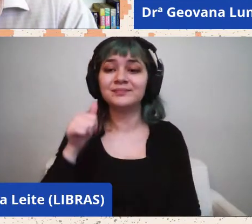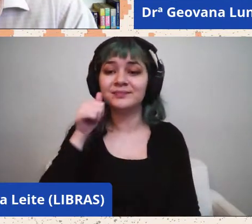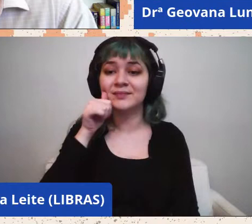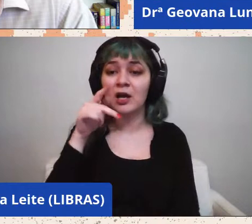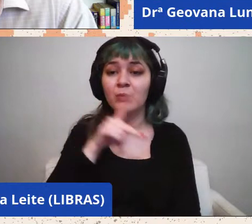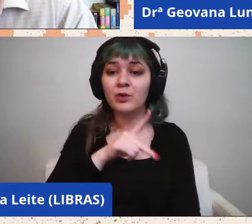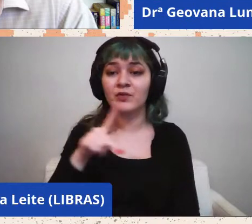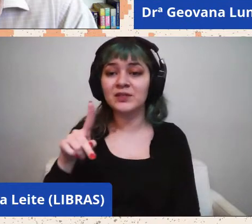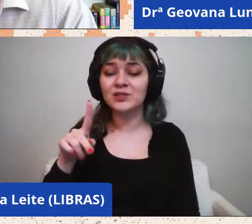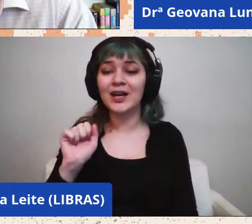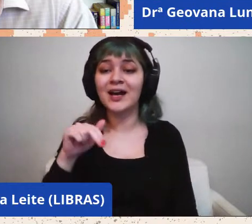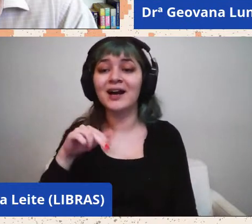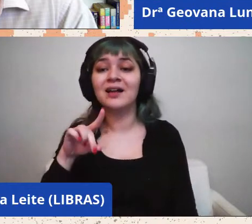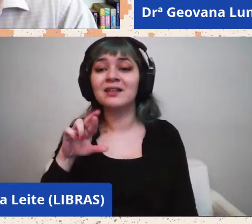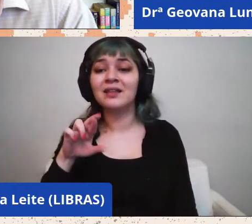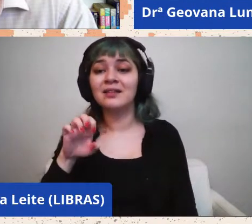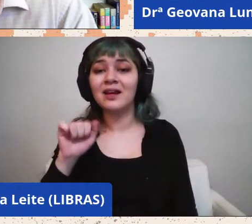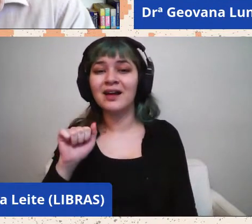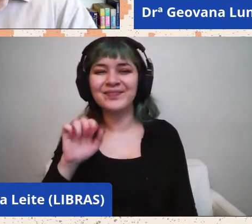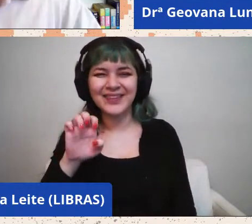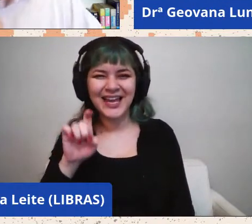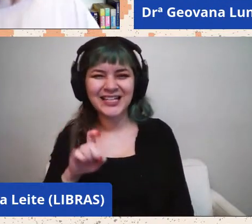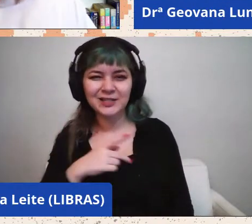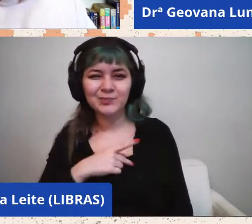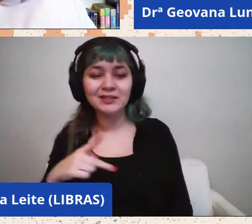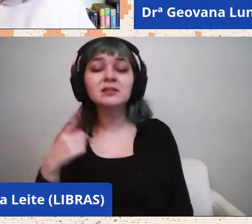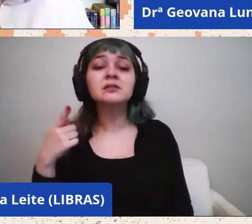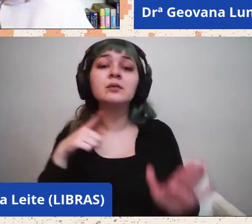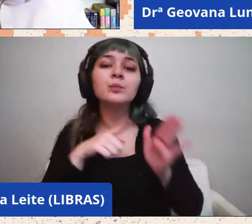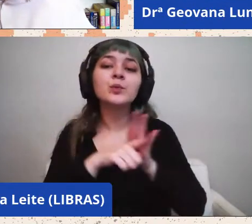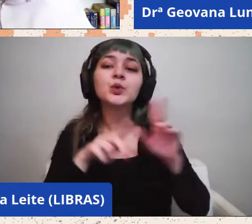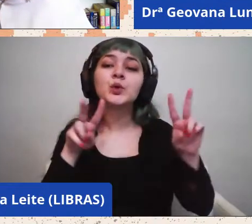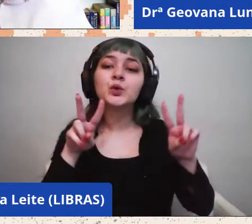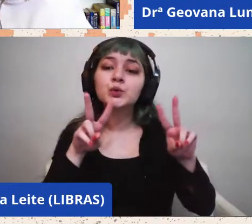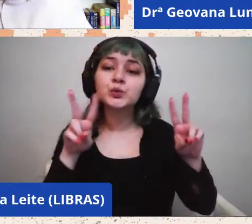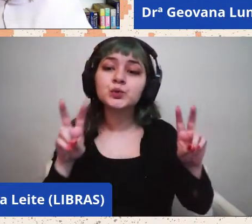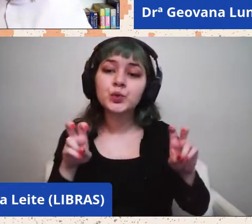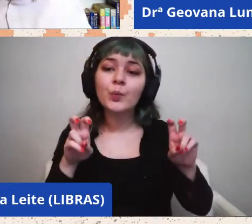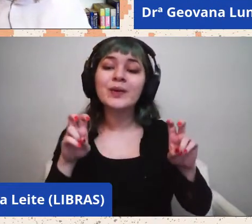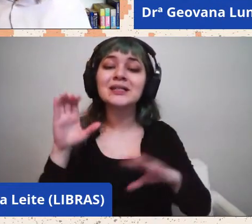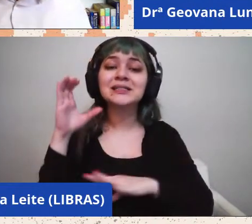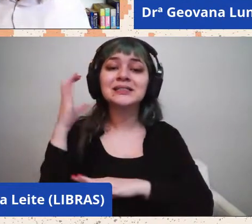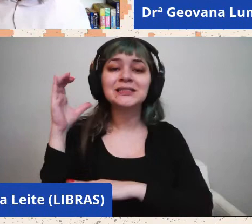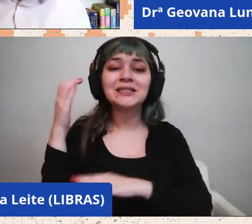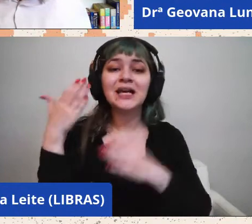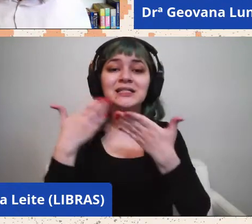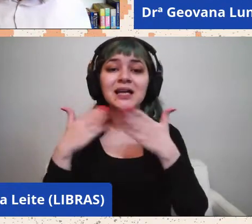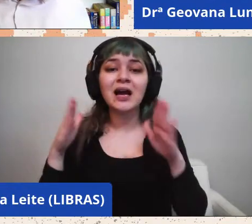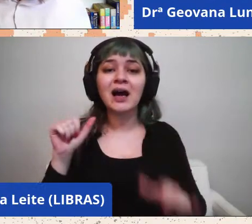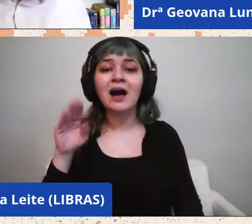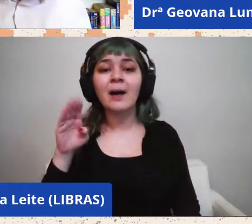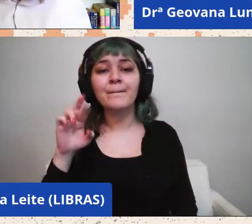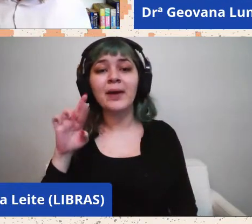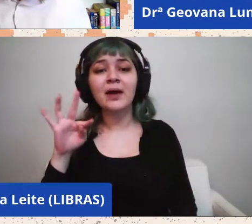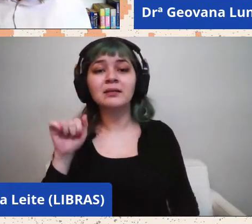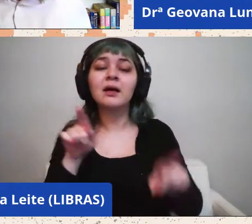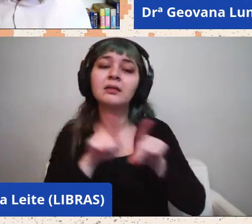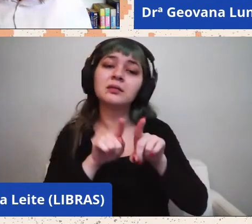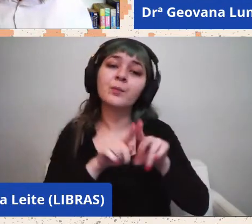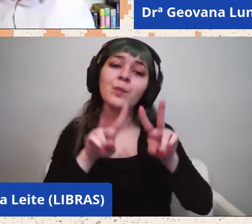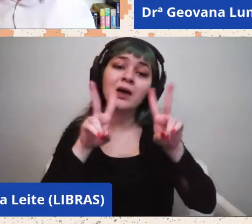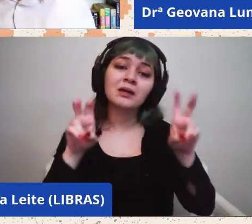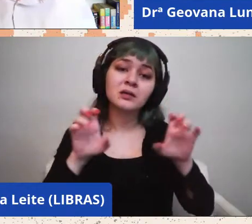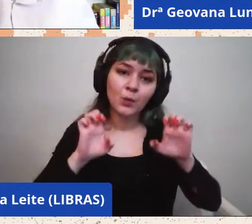nossa ex-presidente, faz uma pergunta sobre a questão da ciência aberta e das questões éticas, de como é que